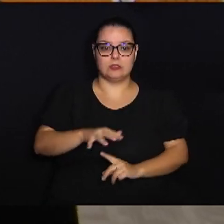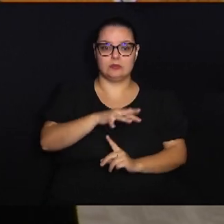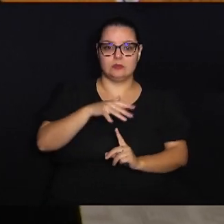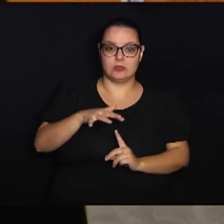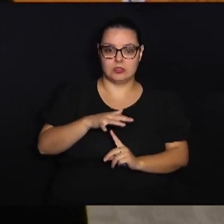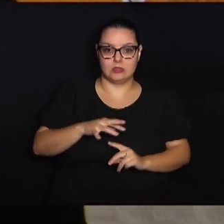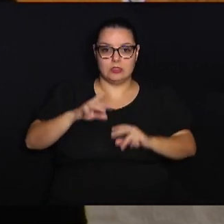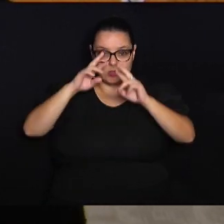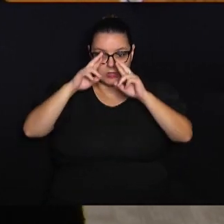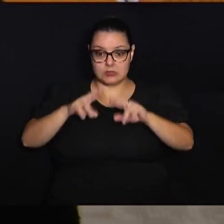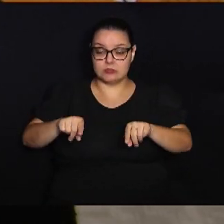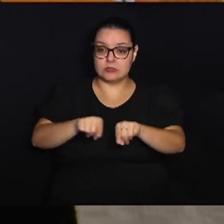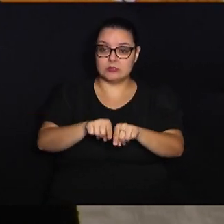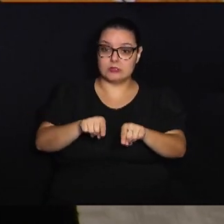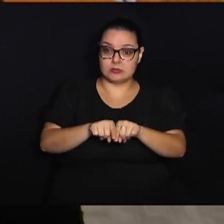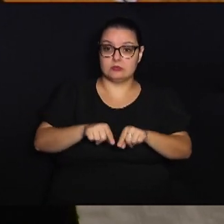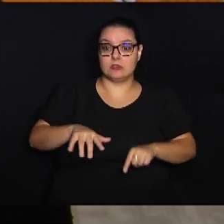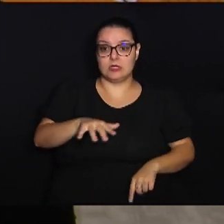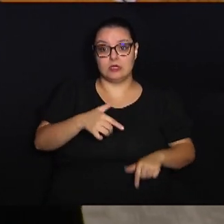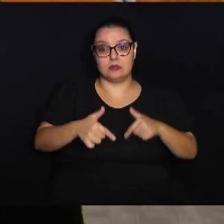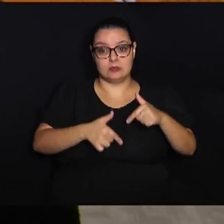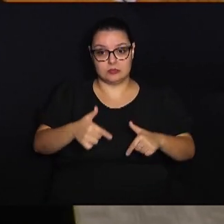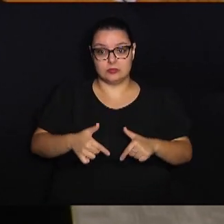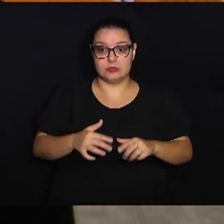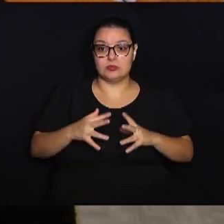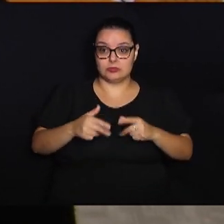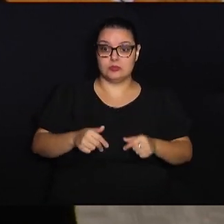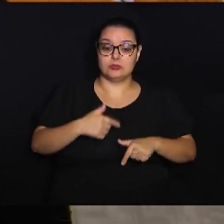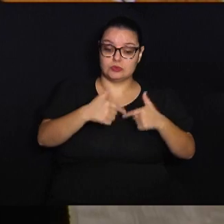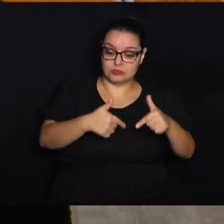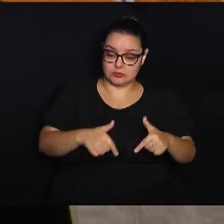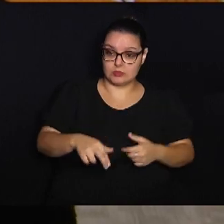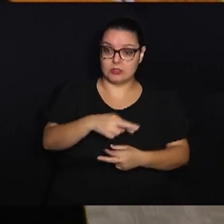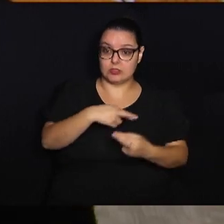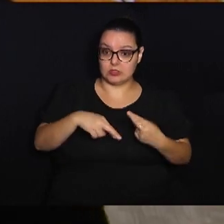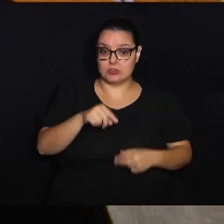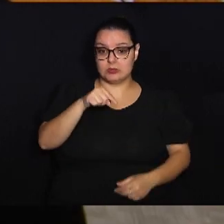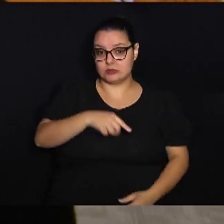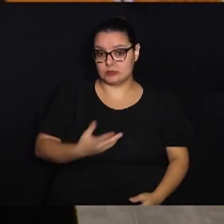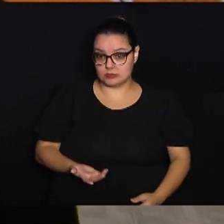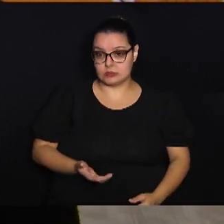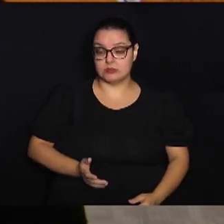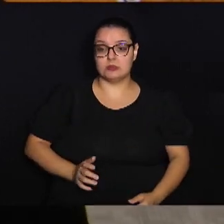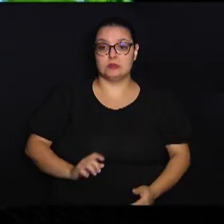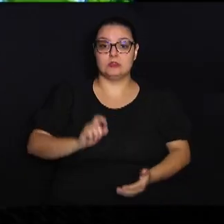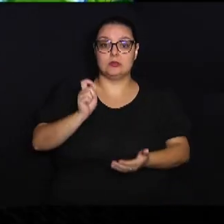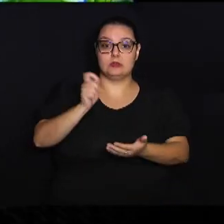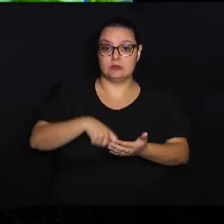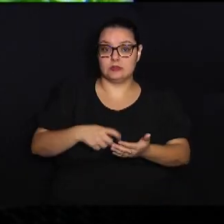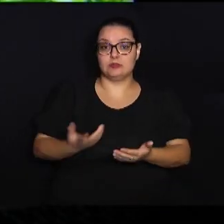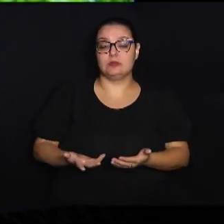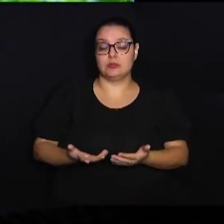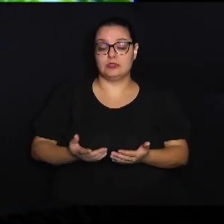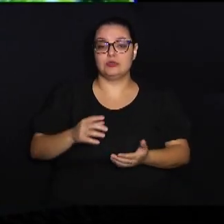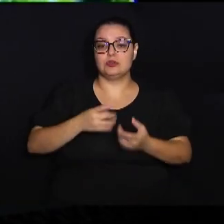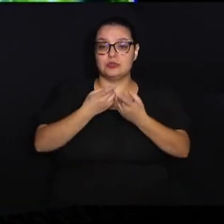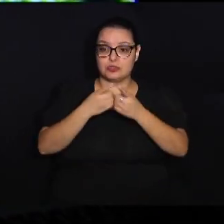escolhido porque começou lá no dia 22, ali no Largo do Pará. O Dia Municipal da Batalha de Rima tem